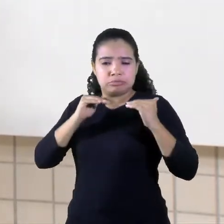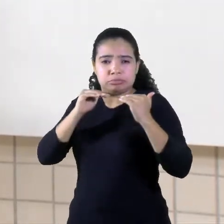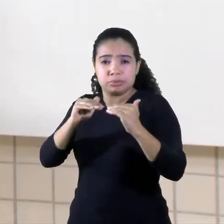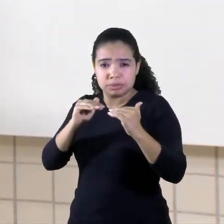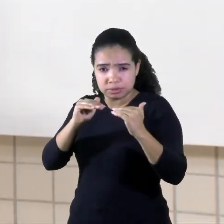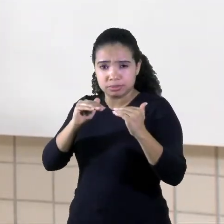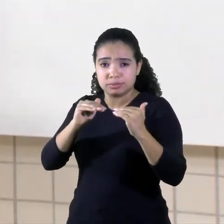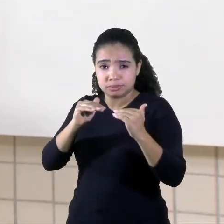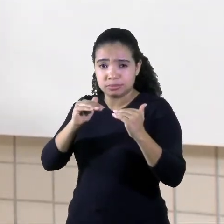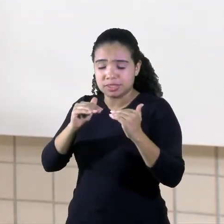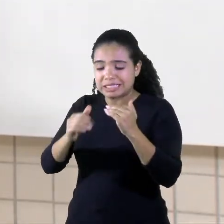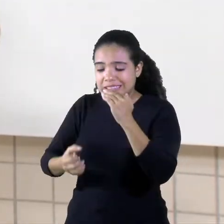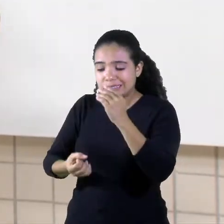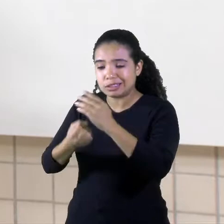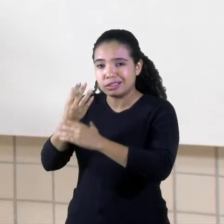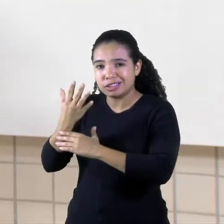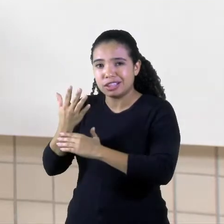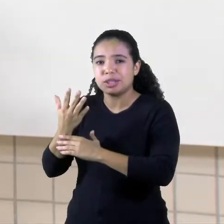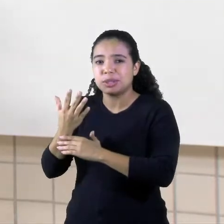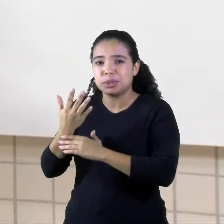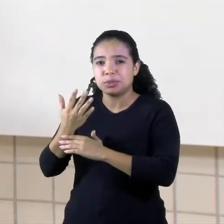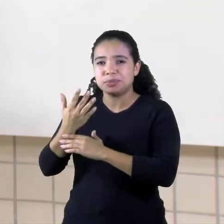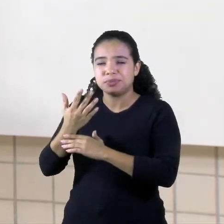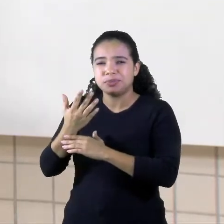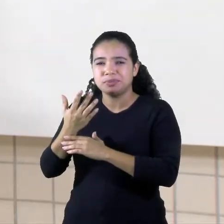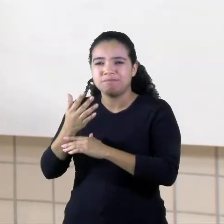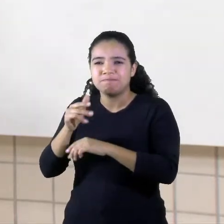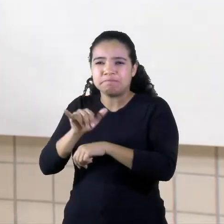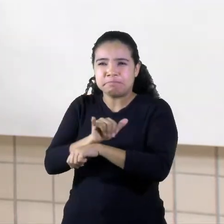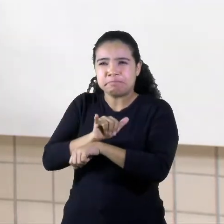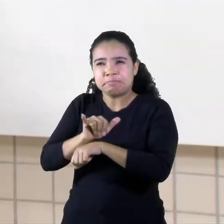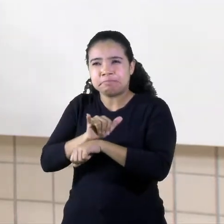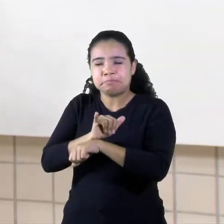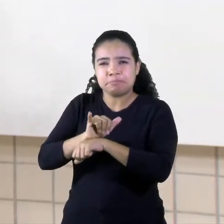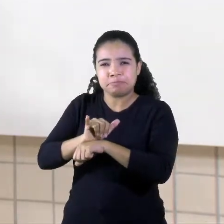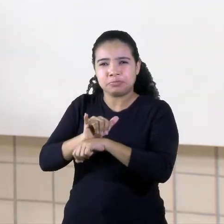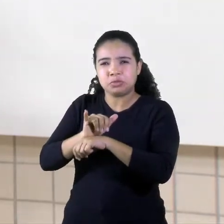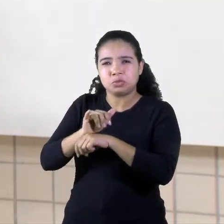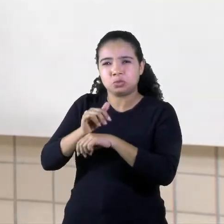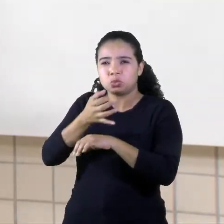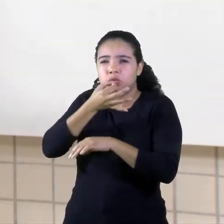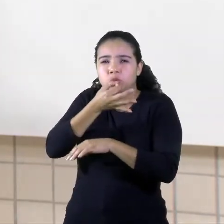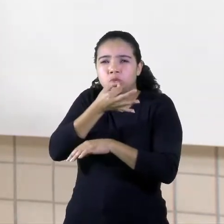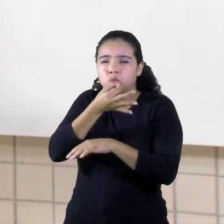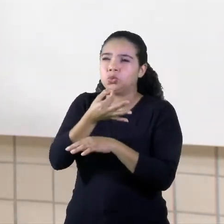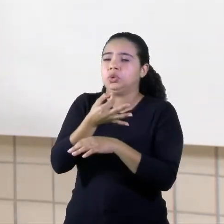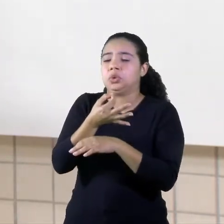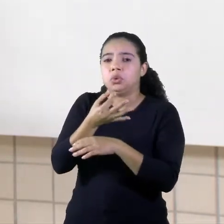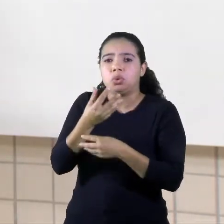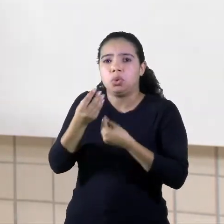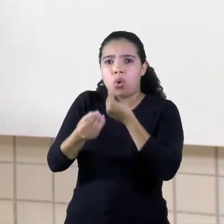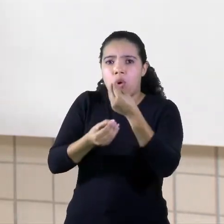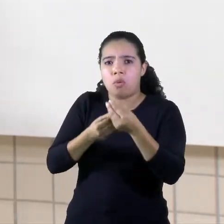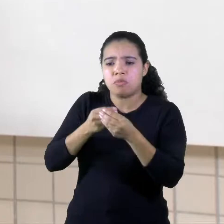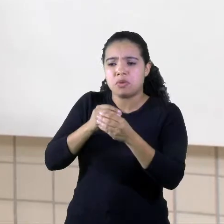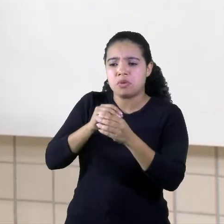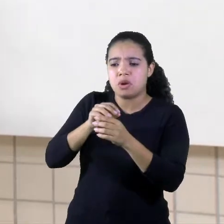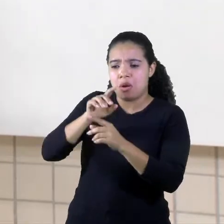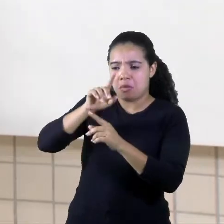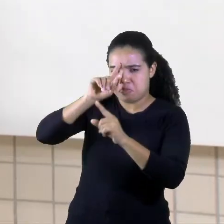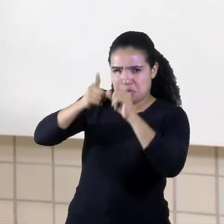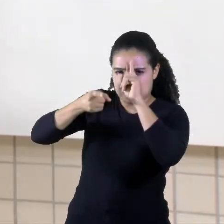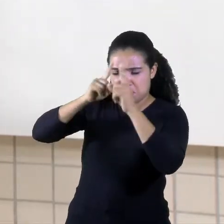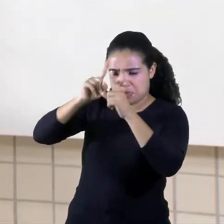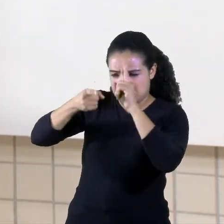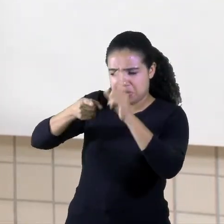eles criaram uma forma uma ideologia, uma maneira de conduzir a sociedade